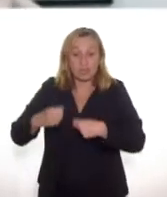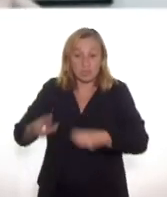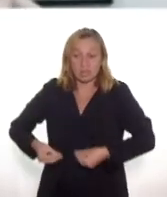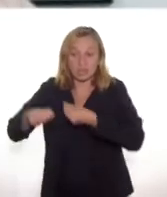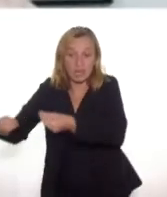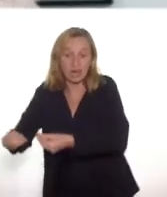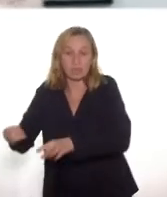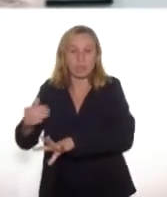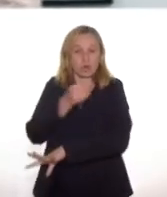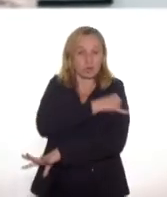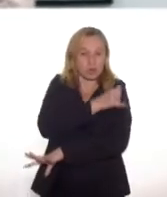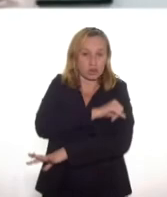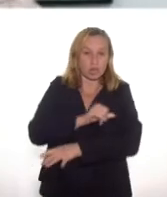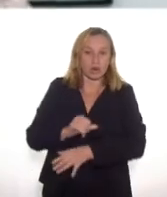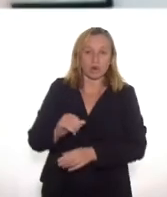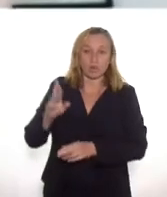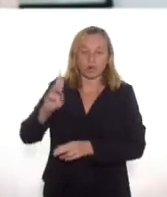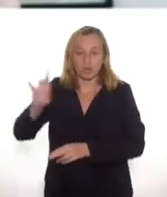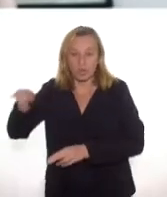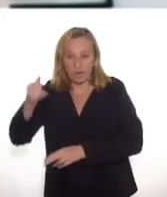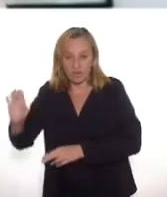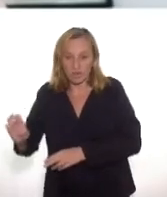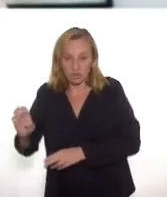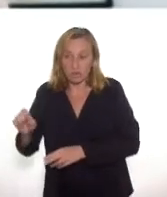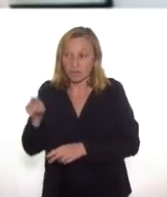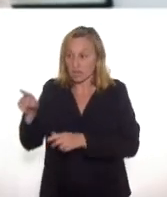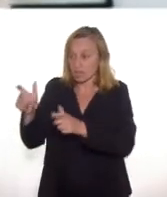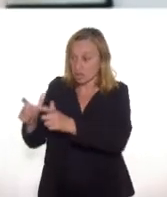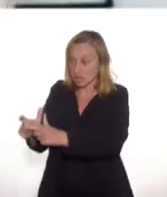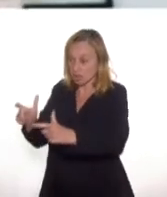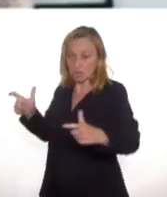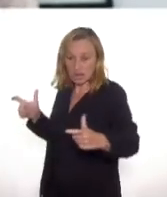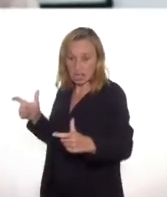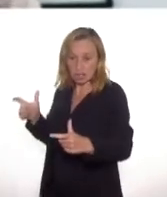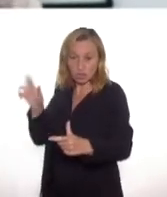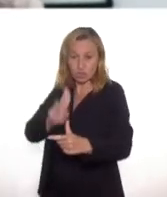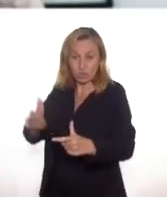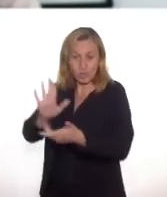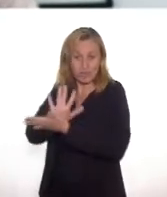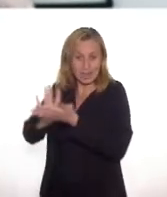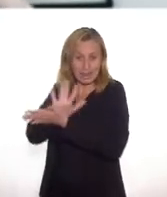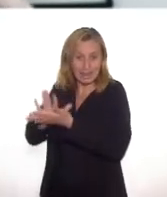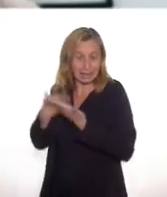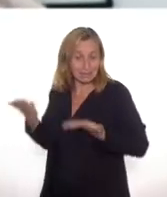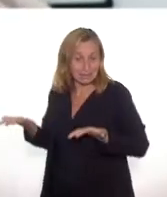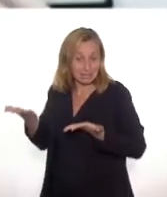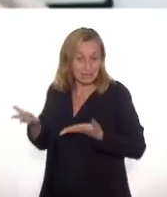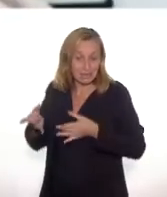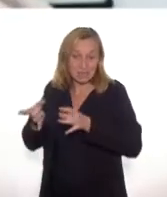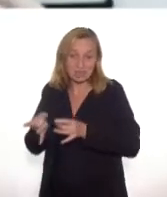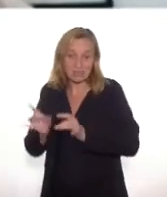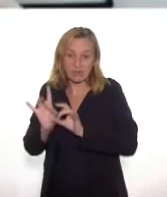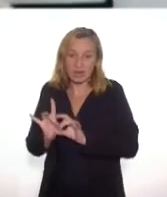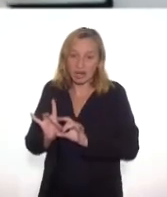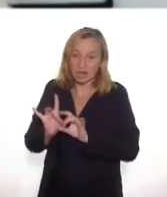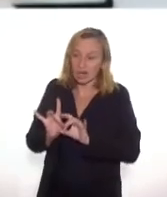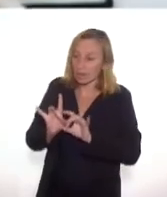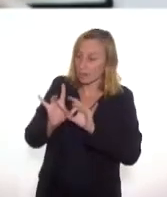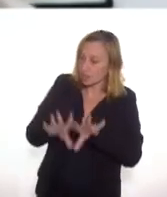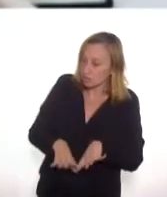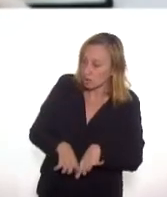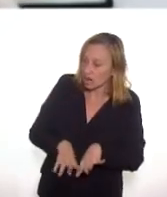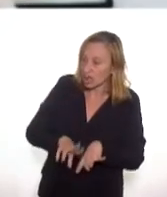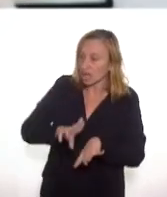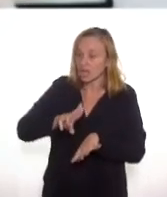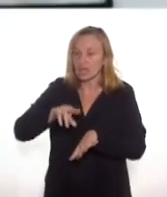Rio de Janeiro. O que a UFRJ vai fazer com aquele amplo terreno também, que não usa para nada? Se vai entregar aquilo ali para especulação, se vai